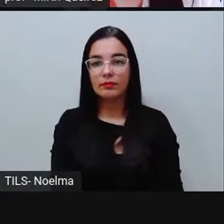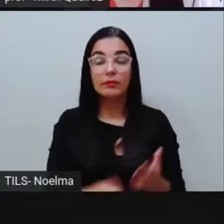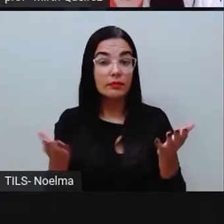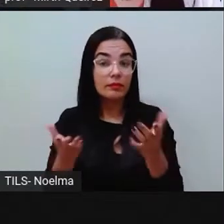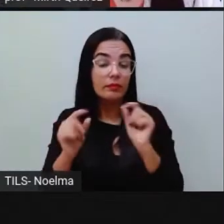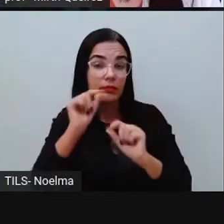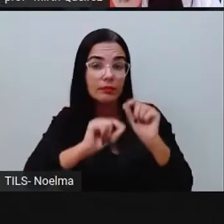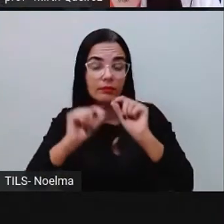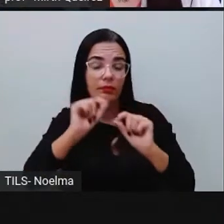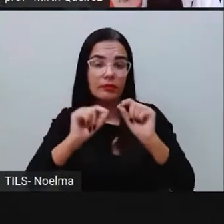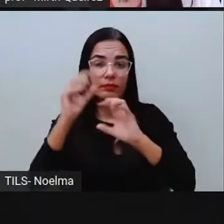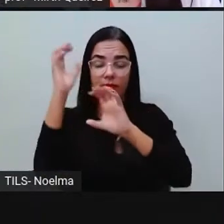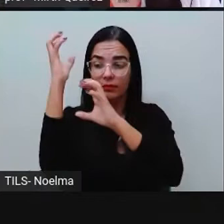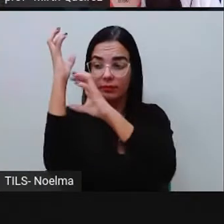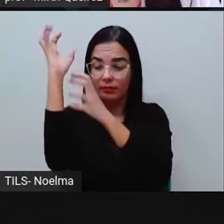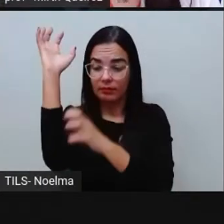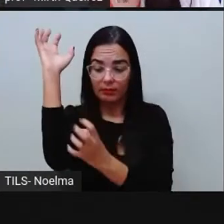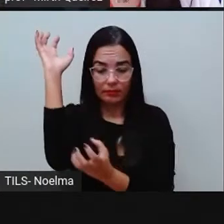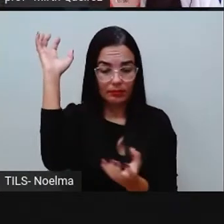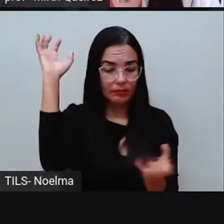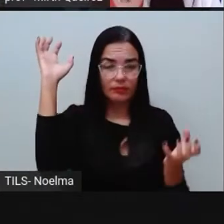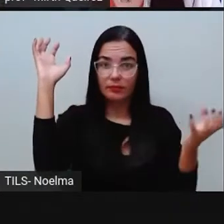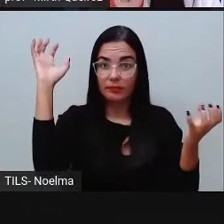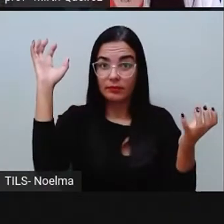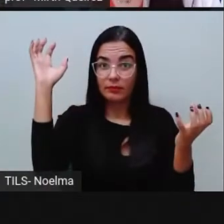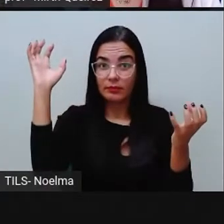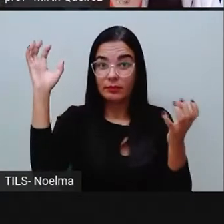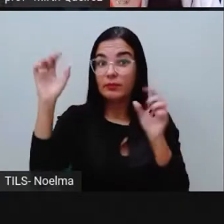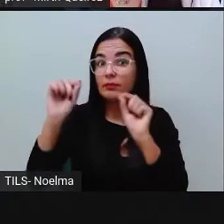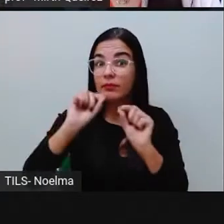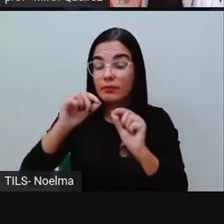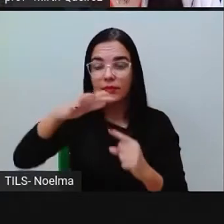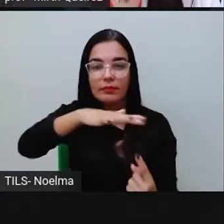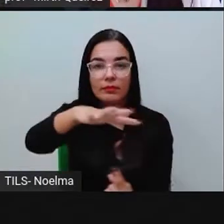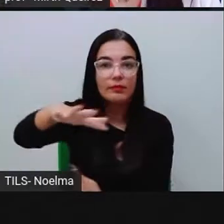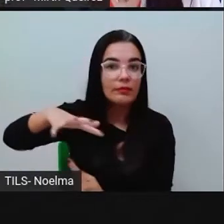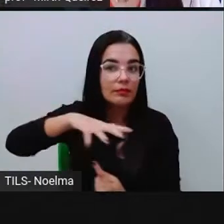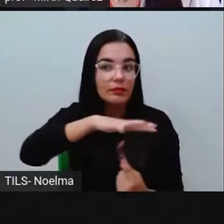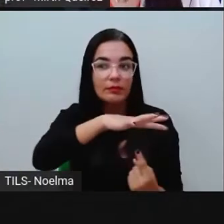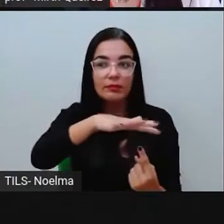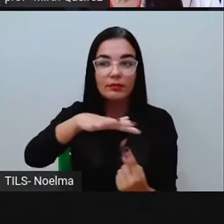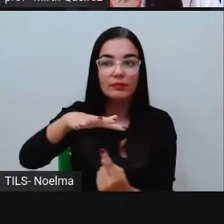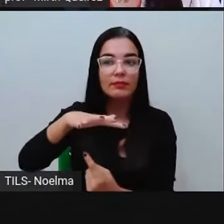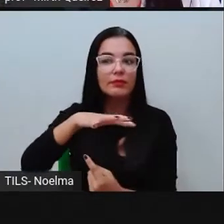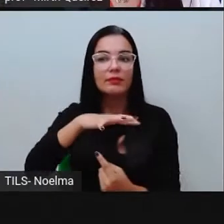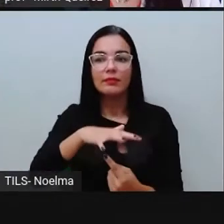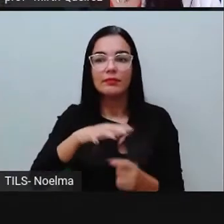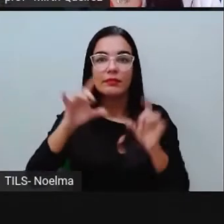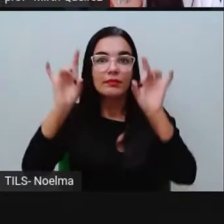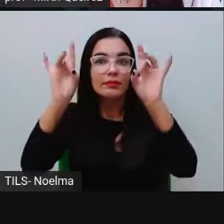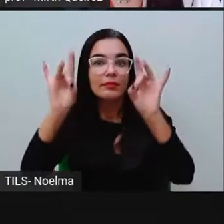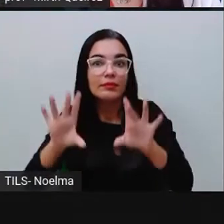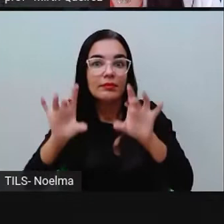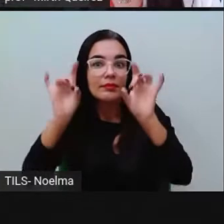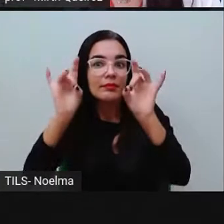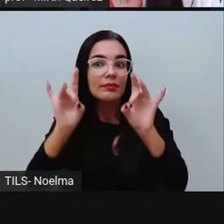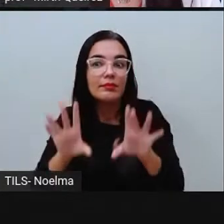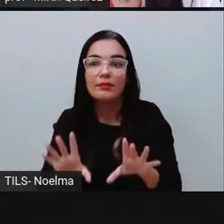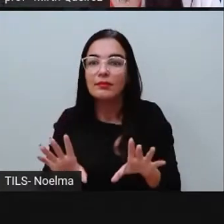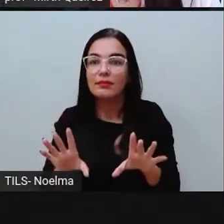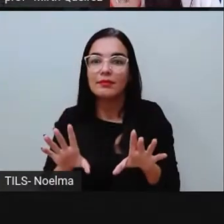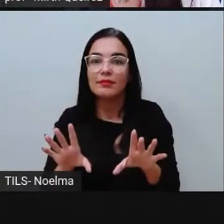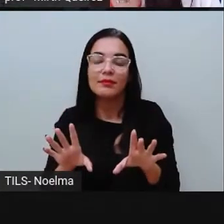A caatinga é um bioma exclusivamente brasileiro e compreende cerca de 11% do